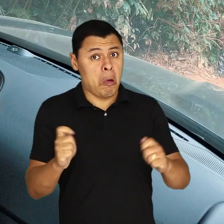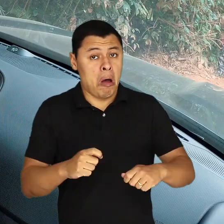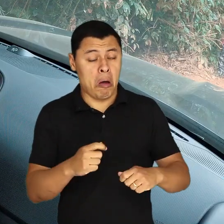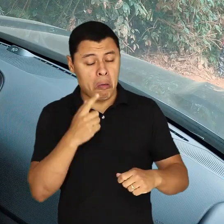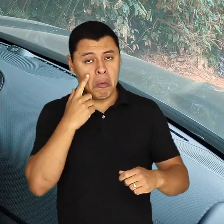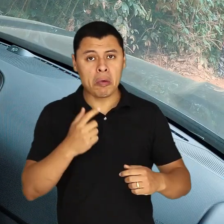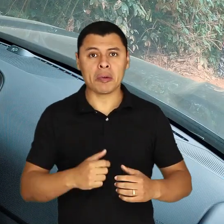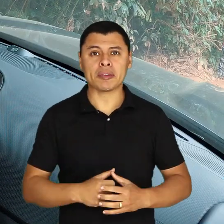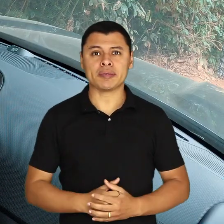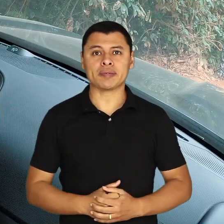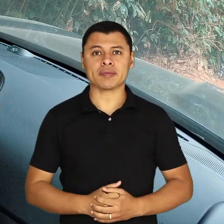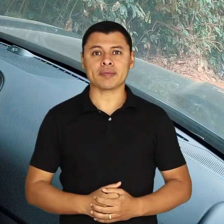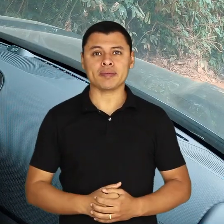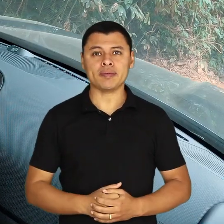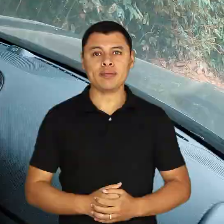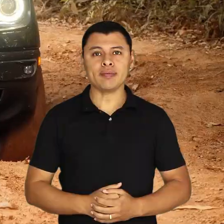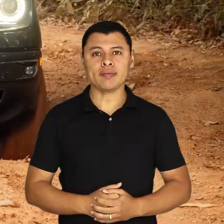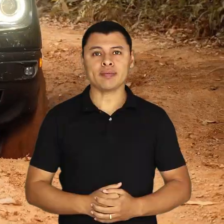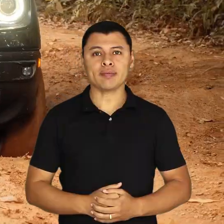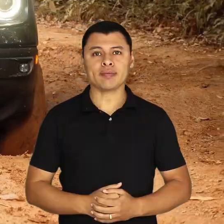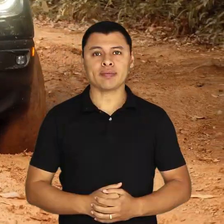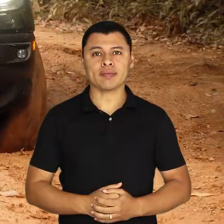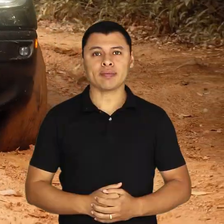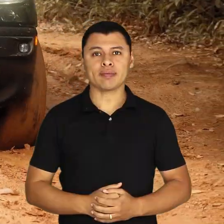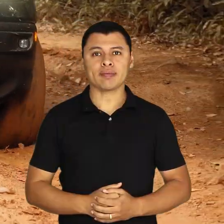esse escorregamento, e vamos ver como que ele se comporta.